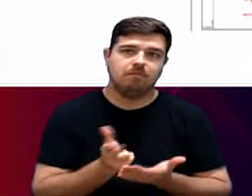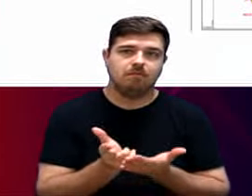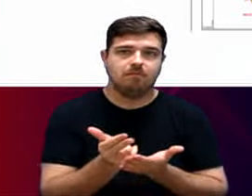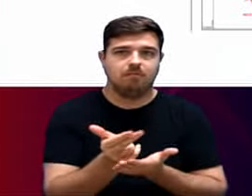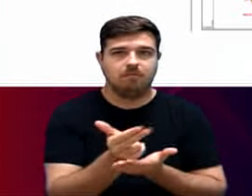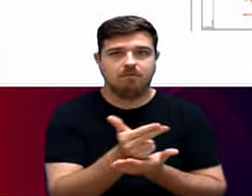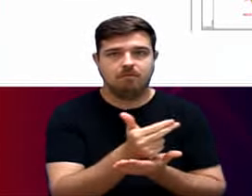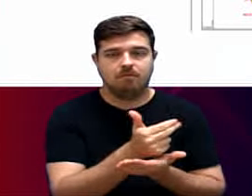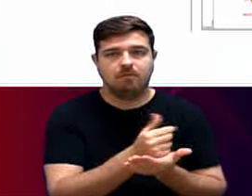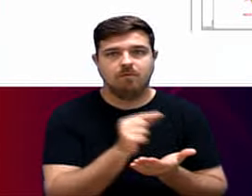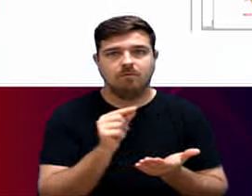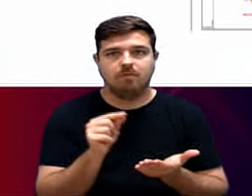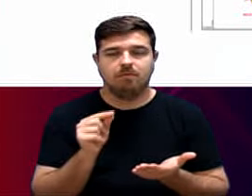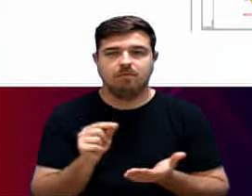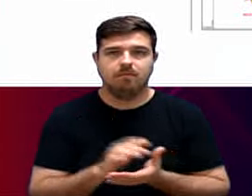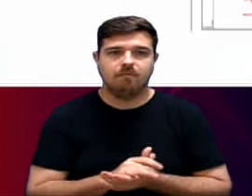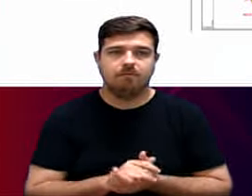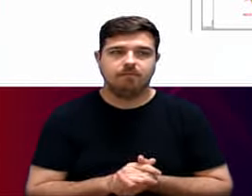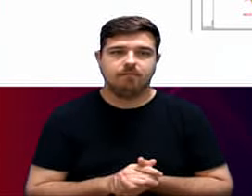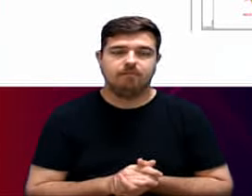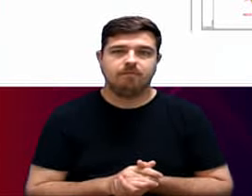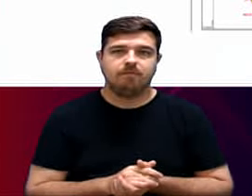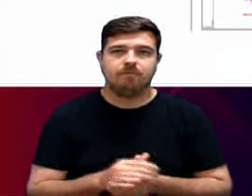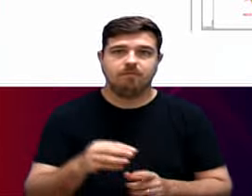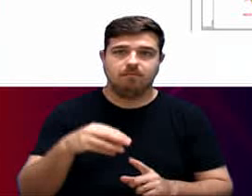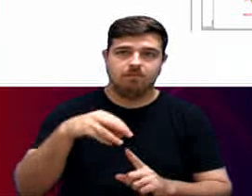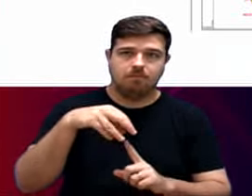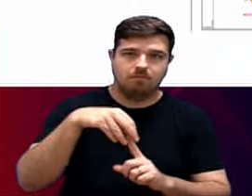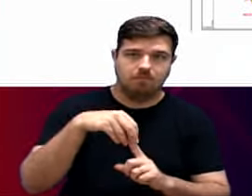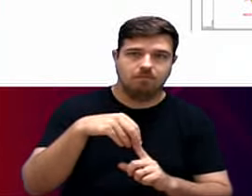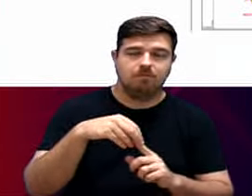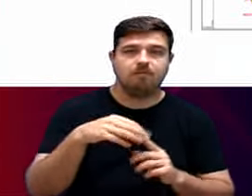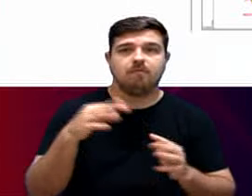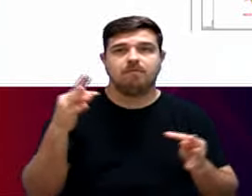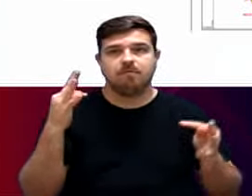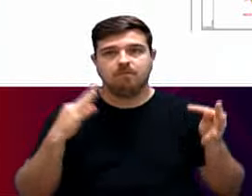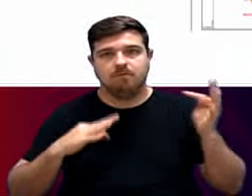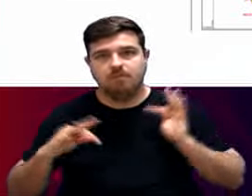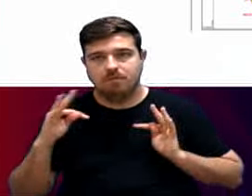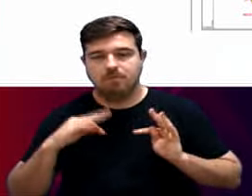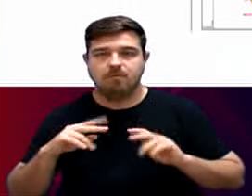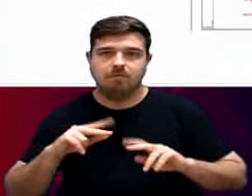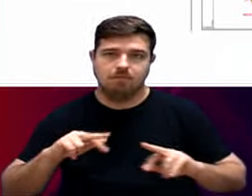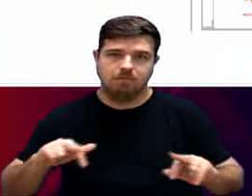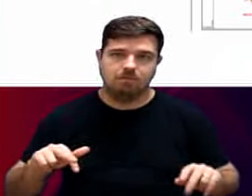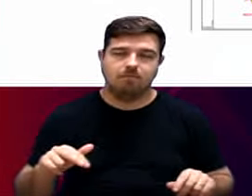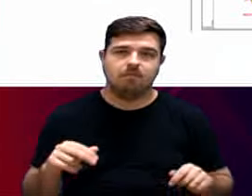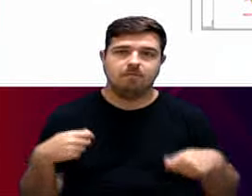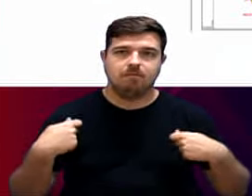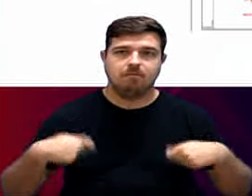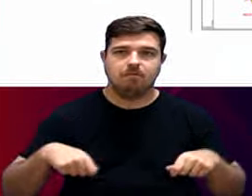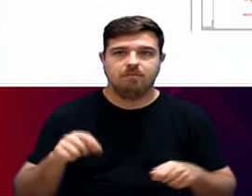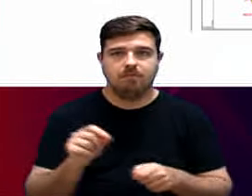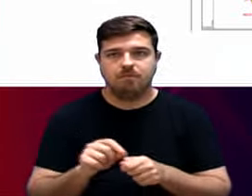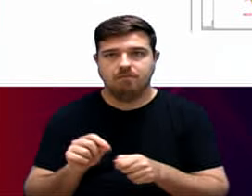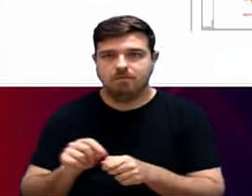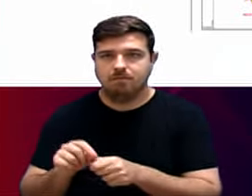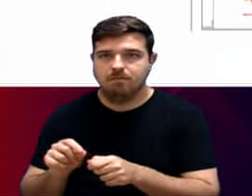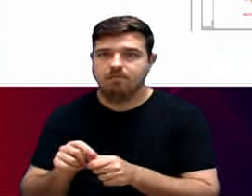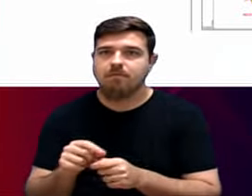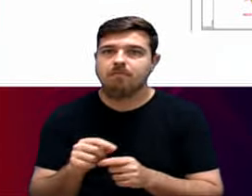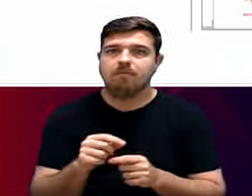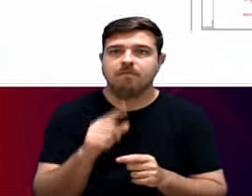o eh um ponto turístico ou melhor dizendo eh tá se discutindo